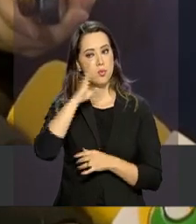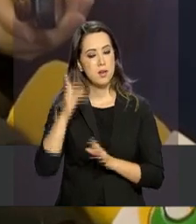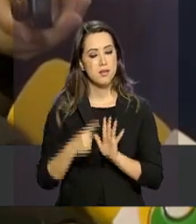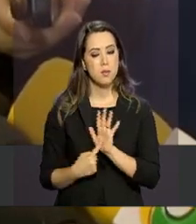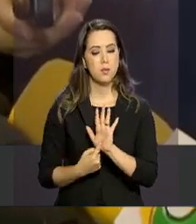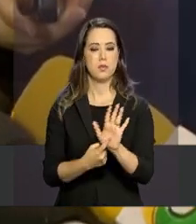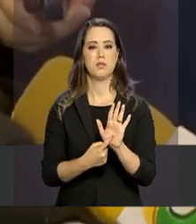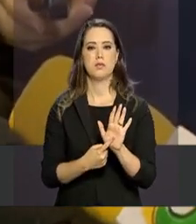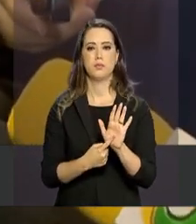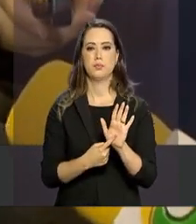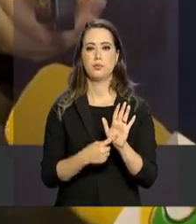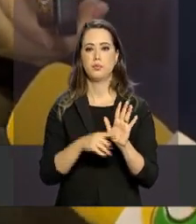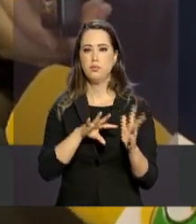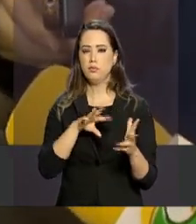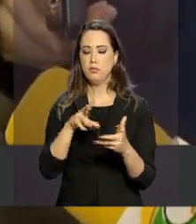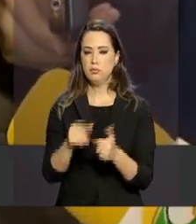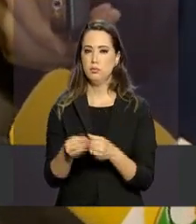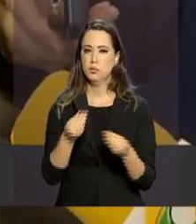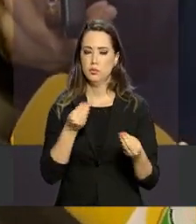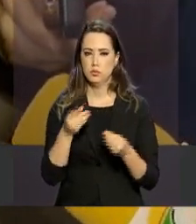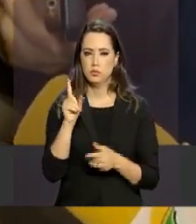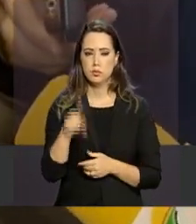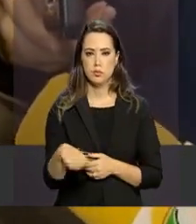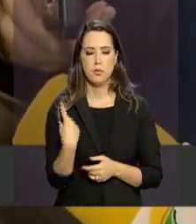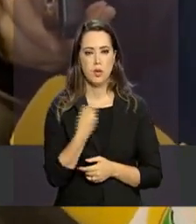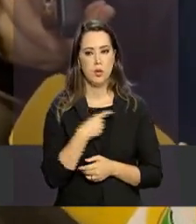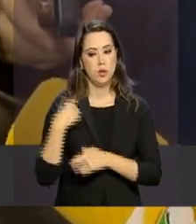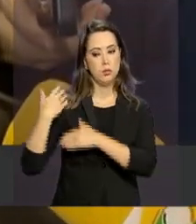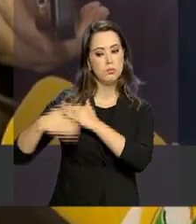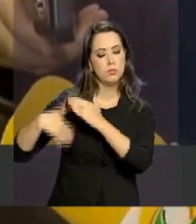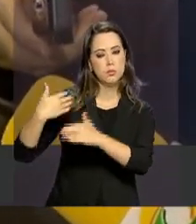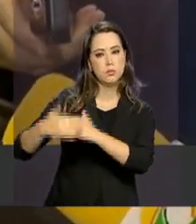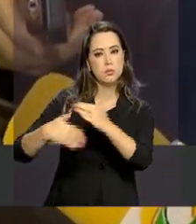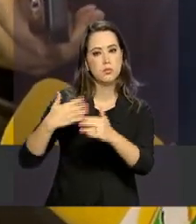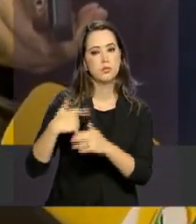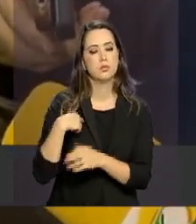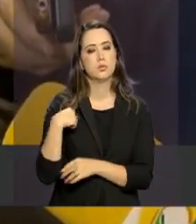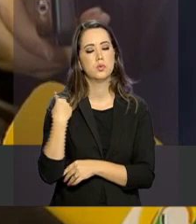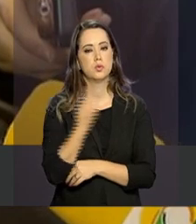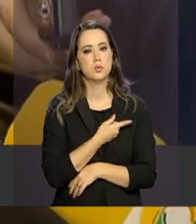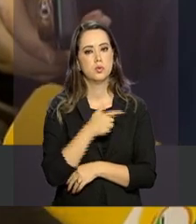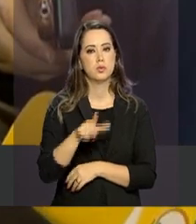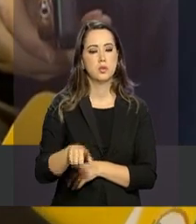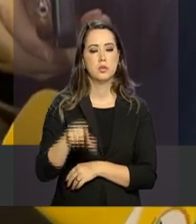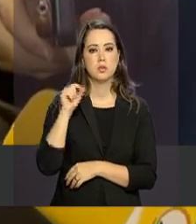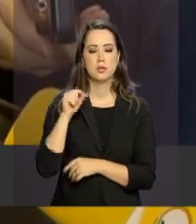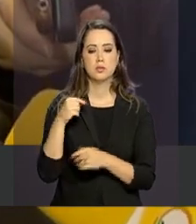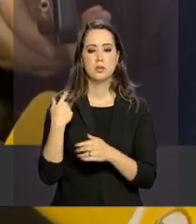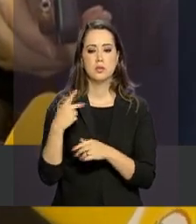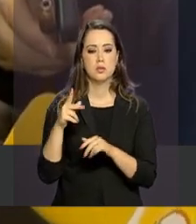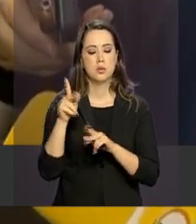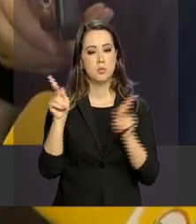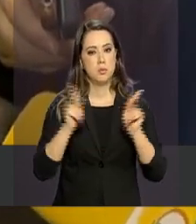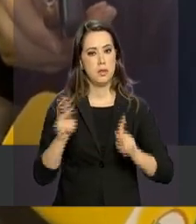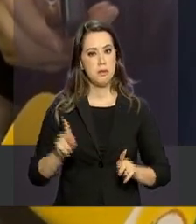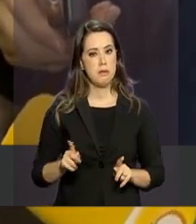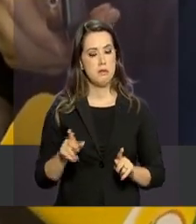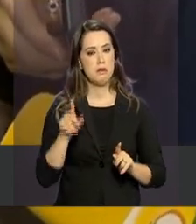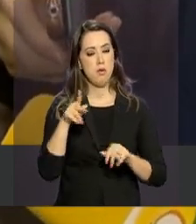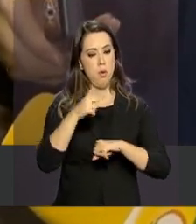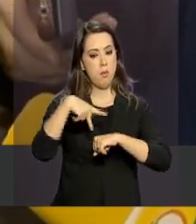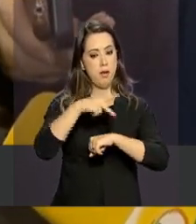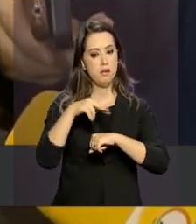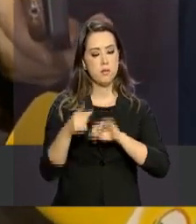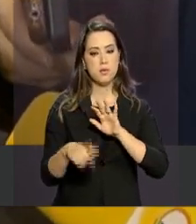você sabe que é ao longo do tempo nós fomos estabelecendo o país foi estabelecendo uma legislação é muito